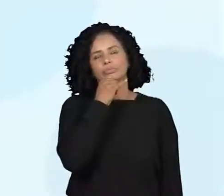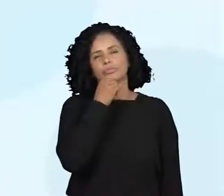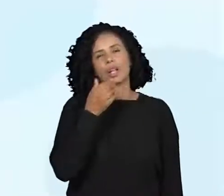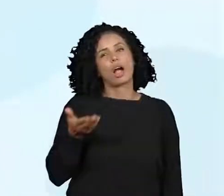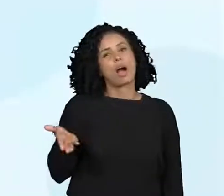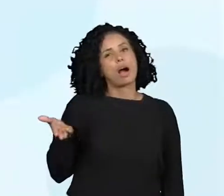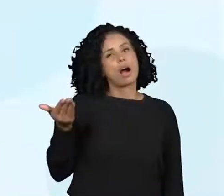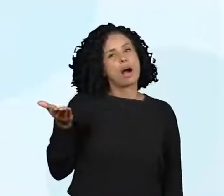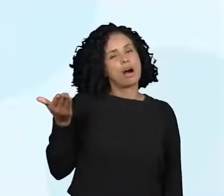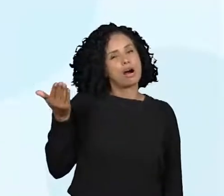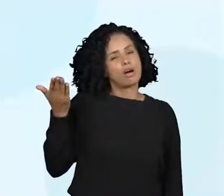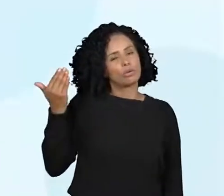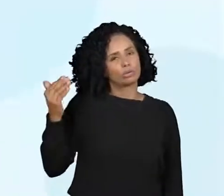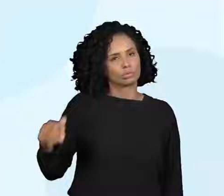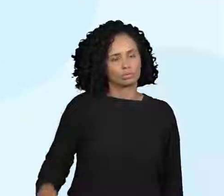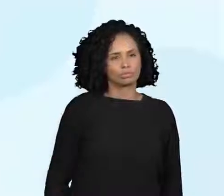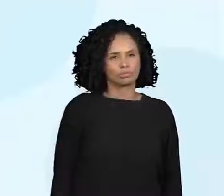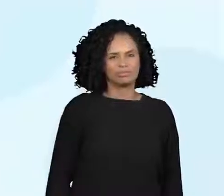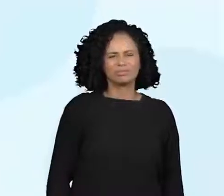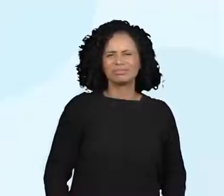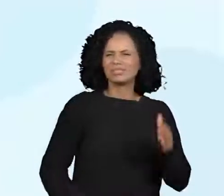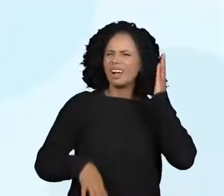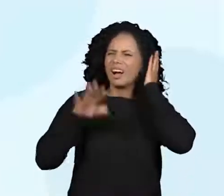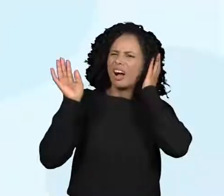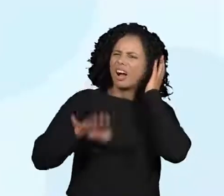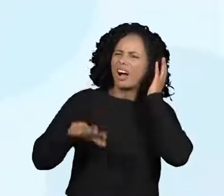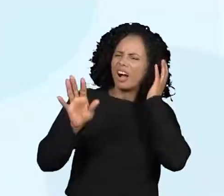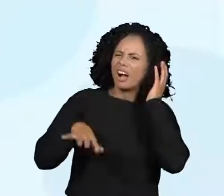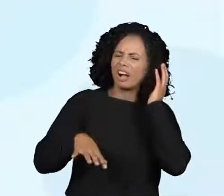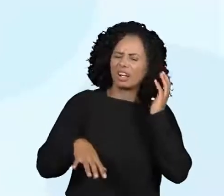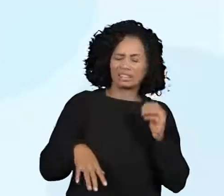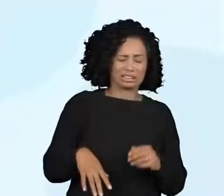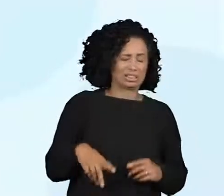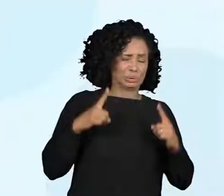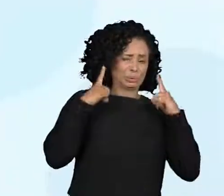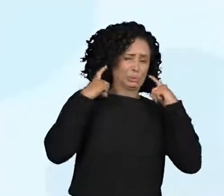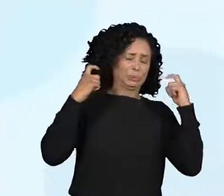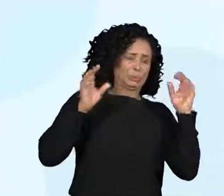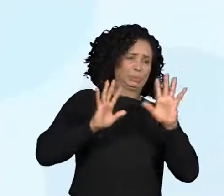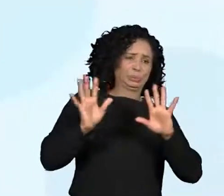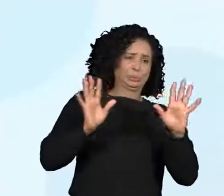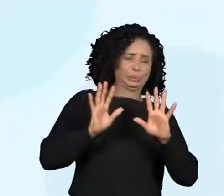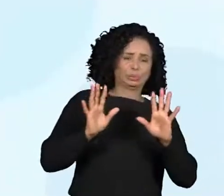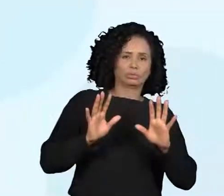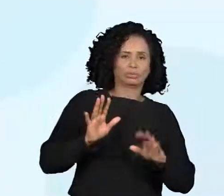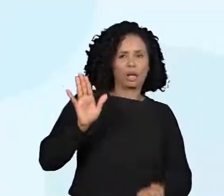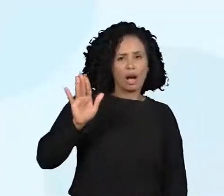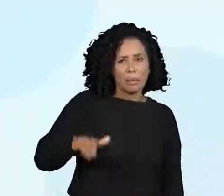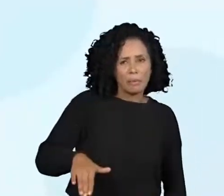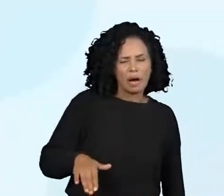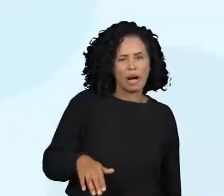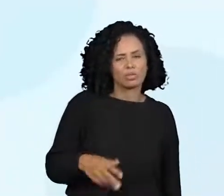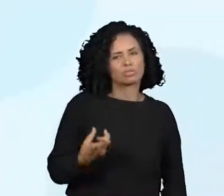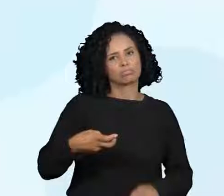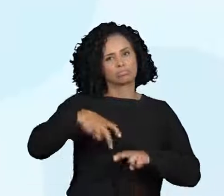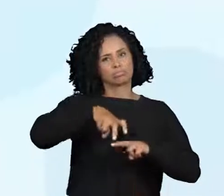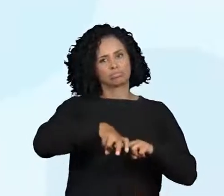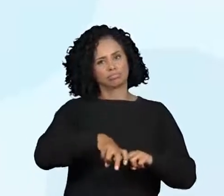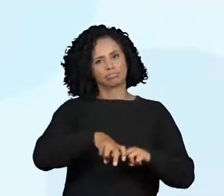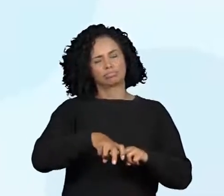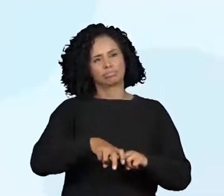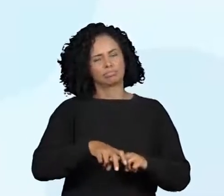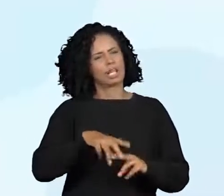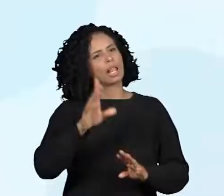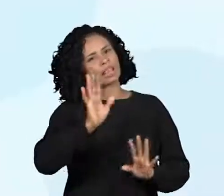Altura. Abaixa essa altura, menino. Não é para ficar sentada, professora, abaixar essa